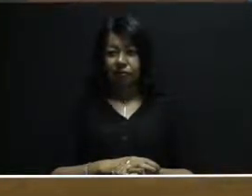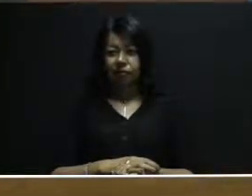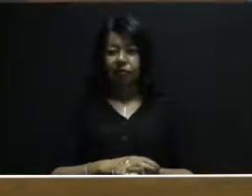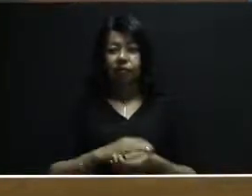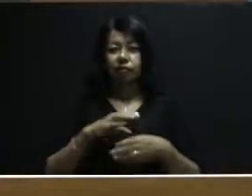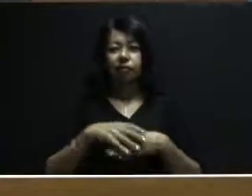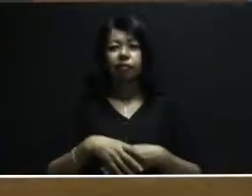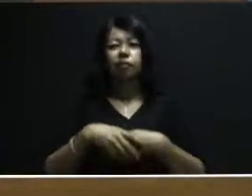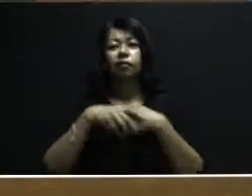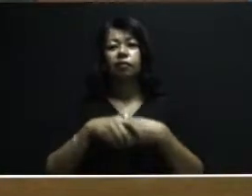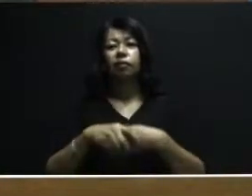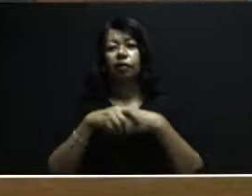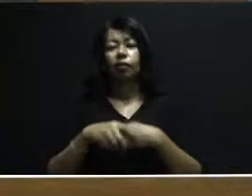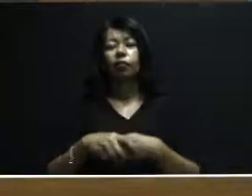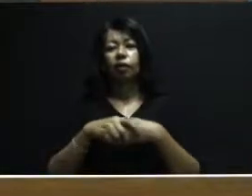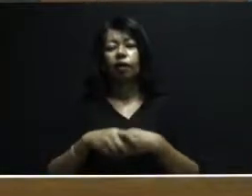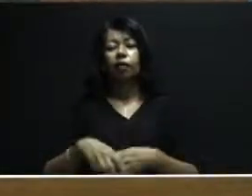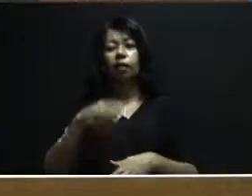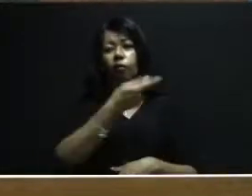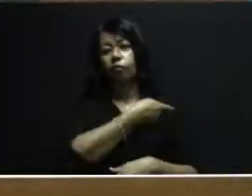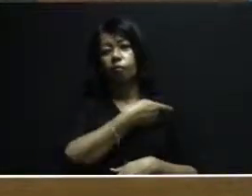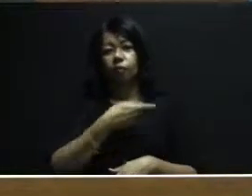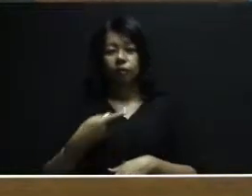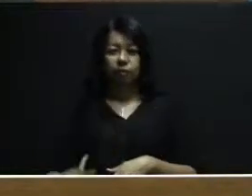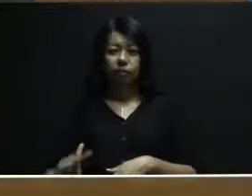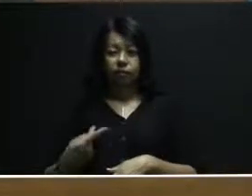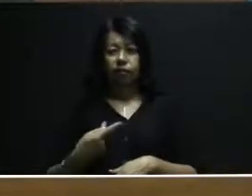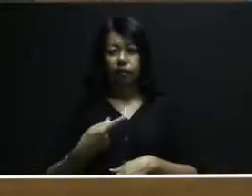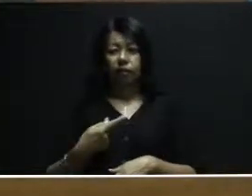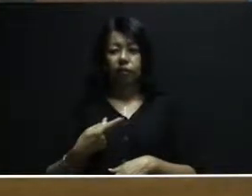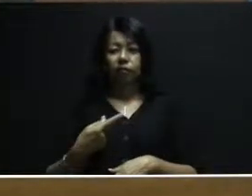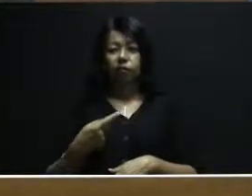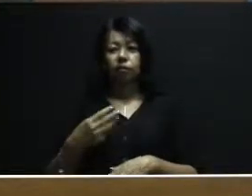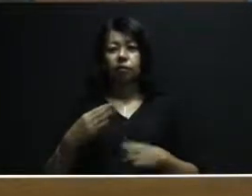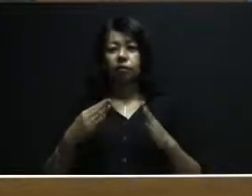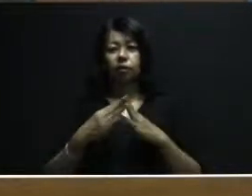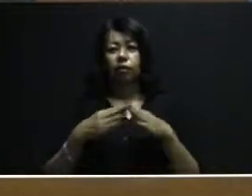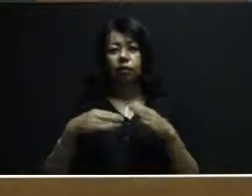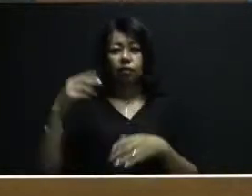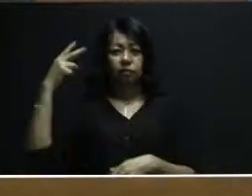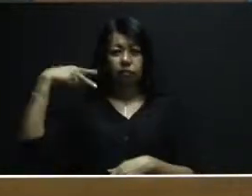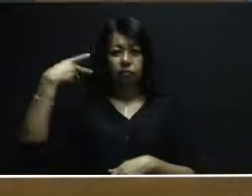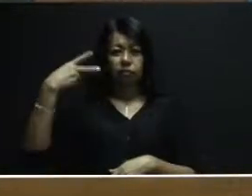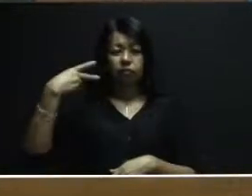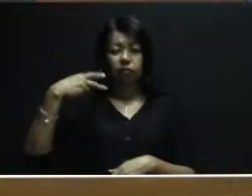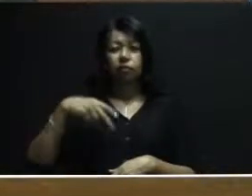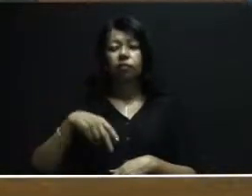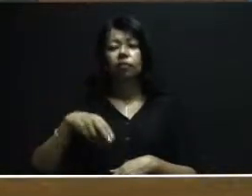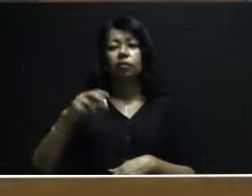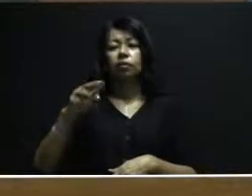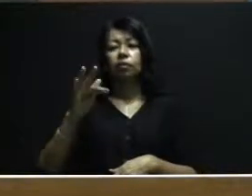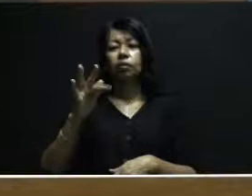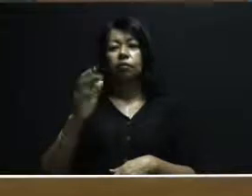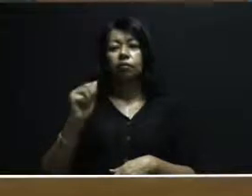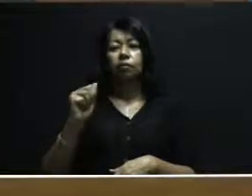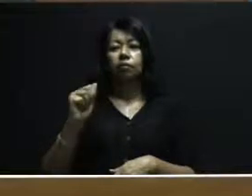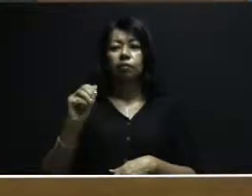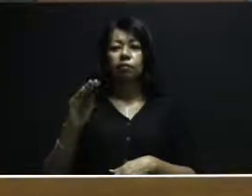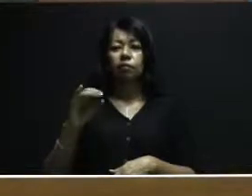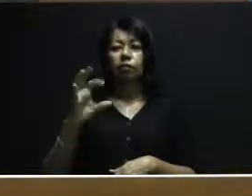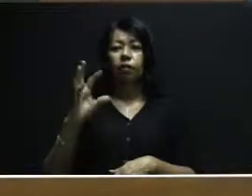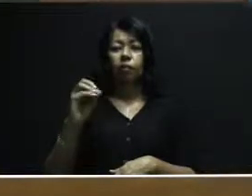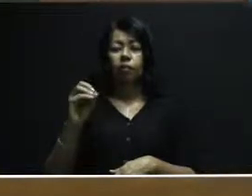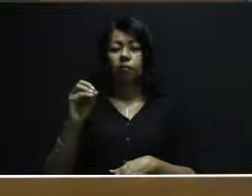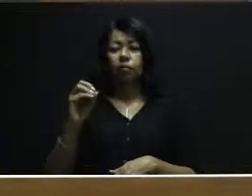saudar o nosso presidente da Câmara dos Vereadores, o vereador Fábio Roxinho, e na